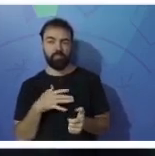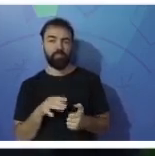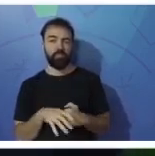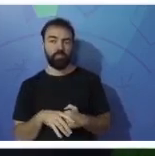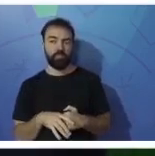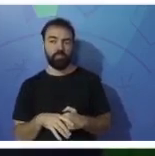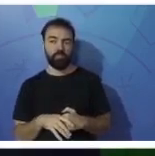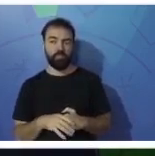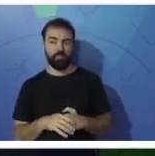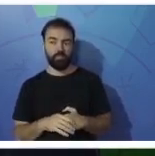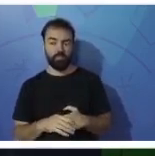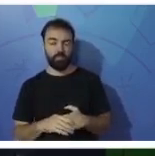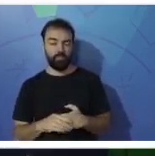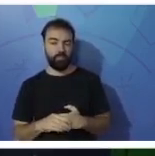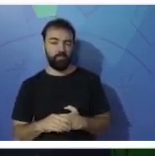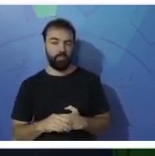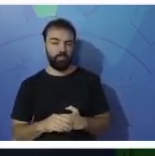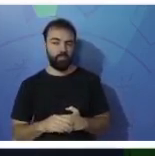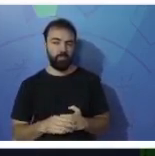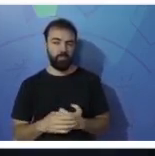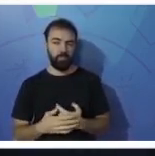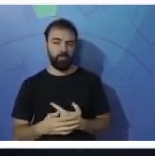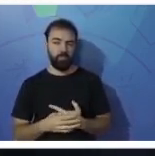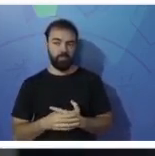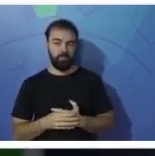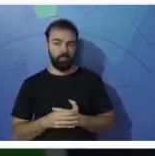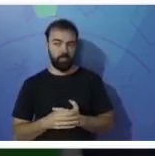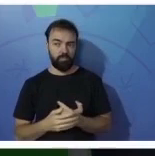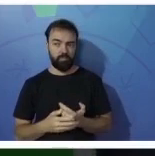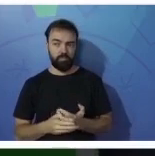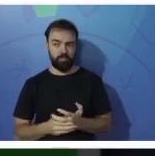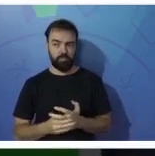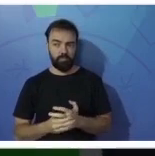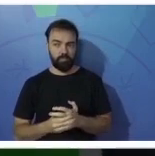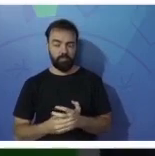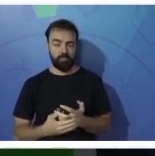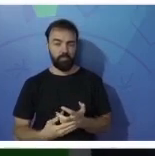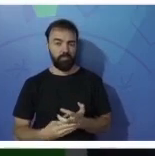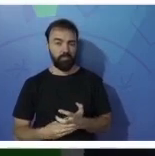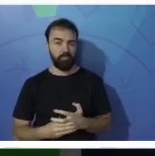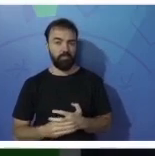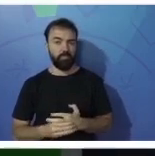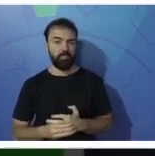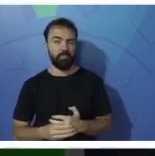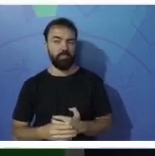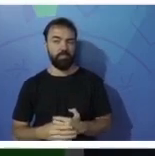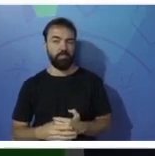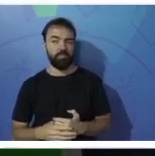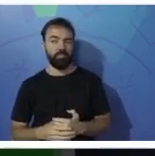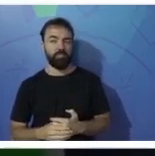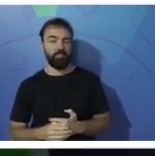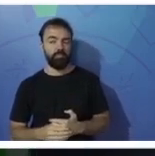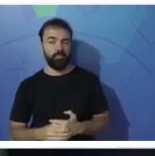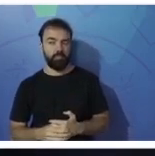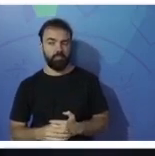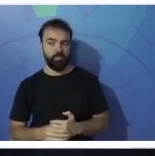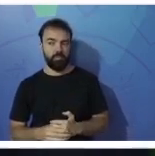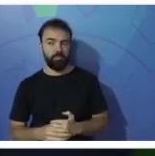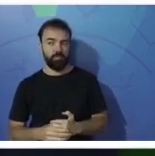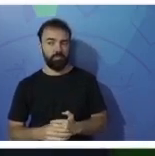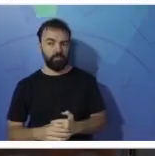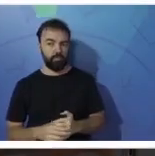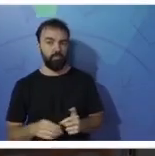podem assistir a videoaula novamente. Nós podemos passar para vocês o textinho, tá? No grupo da tua sala, para